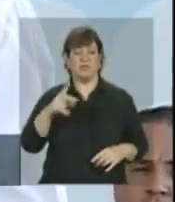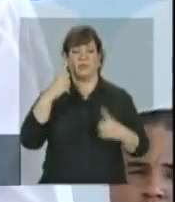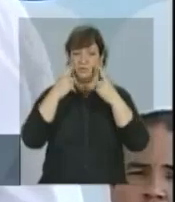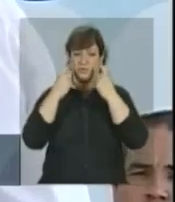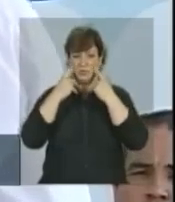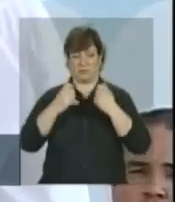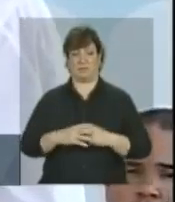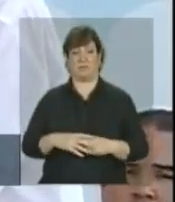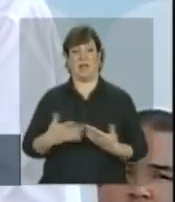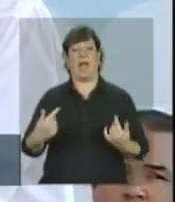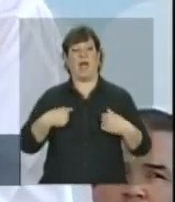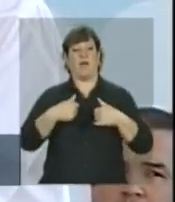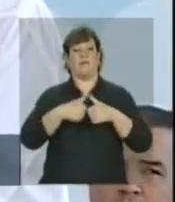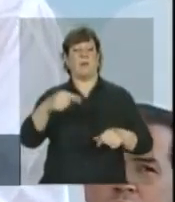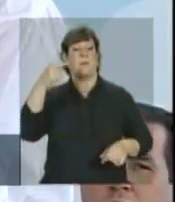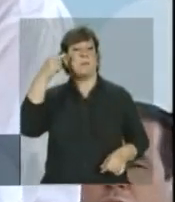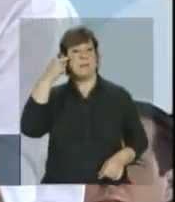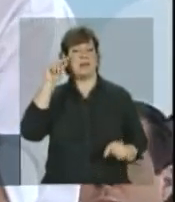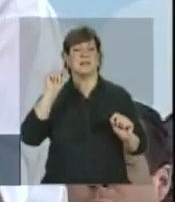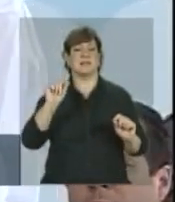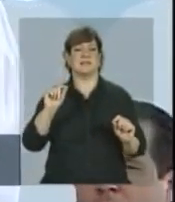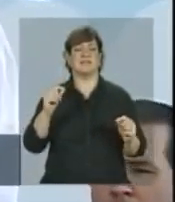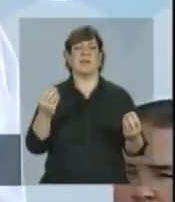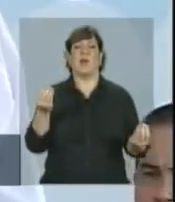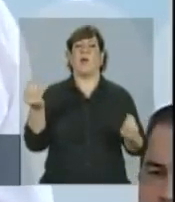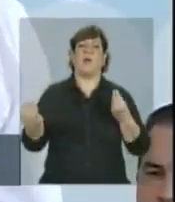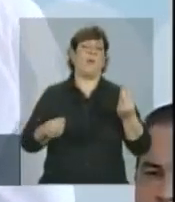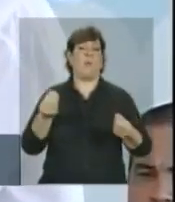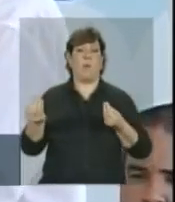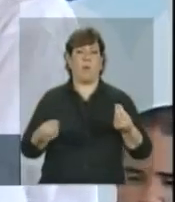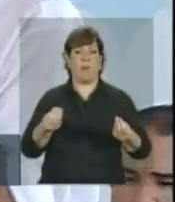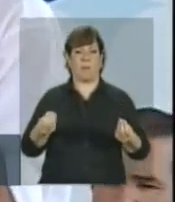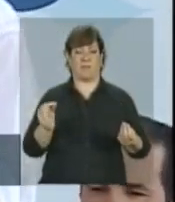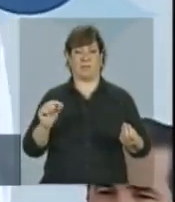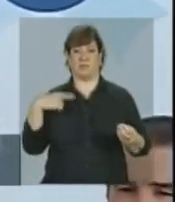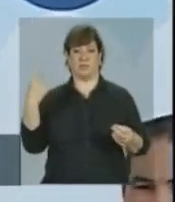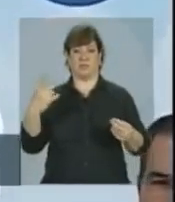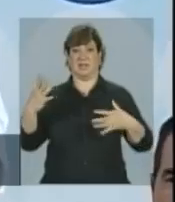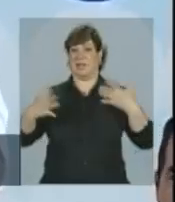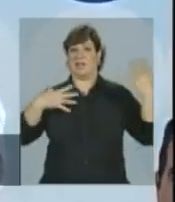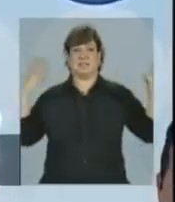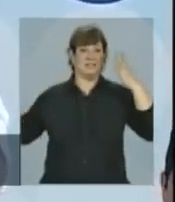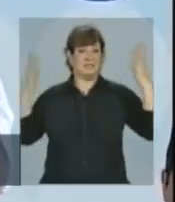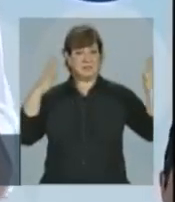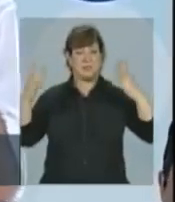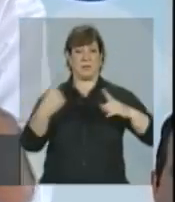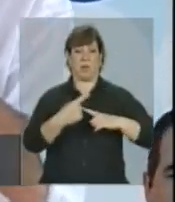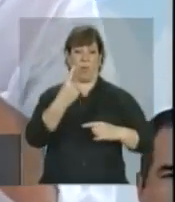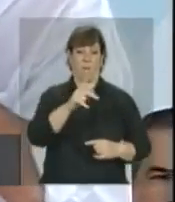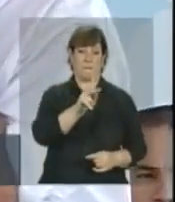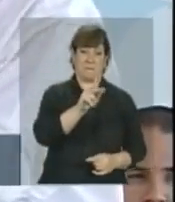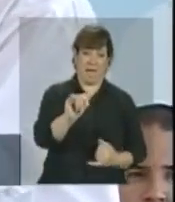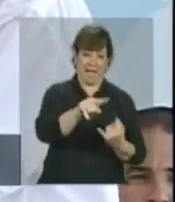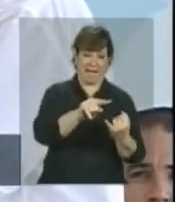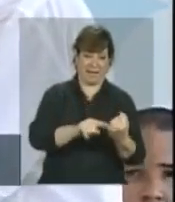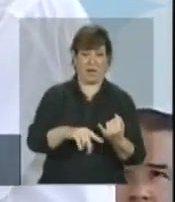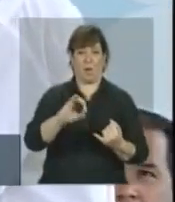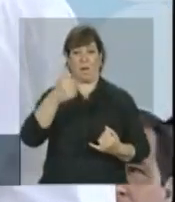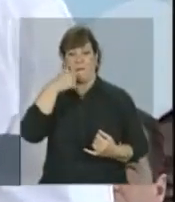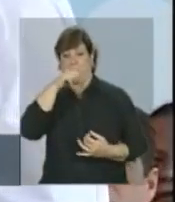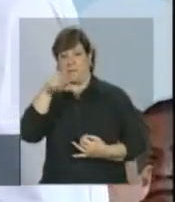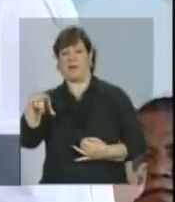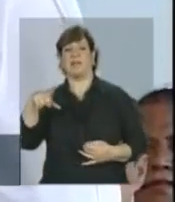fico imaginando, presidente, como é que deve ser o desespero, não dá nem para imaginar, de um pai e uma mãe que tem um filho com uma